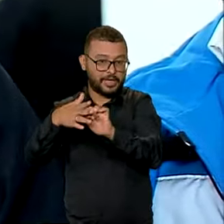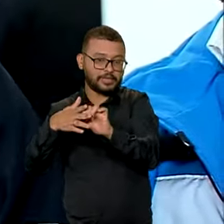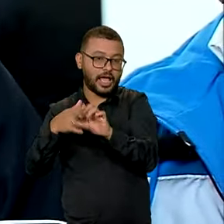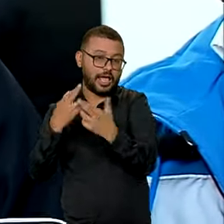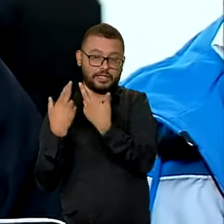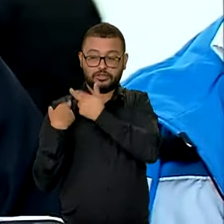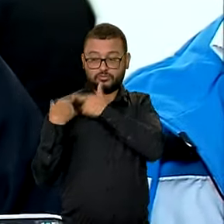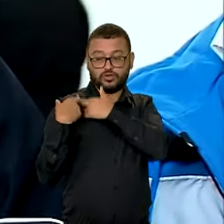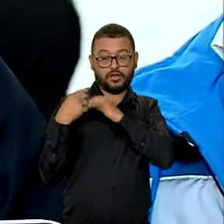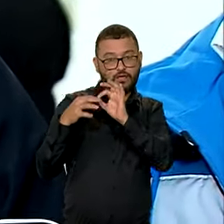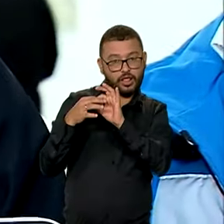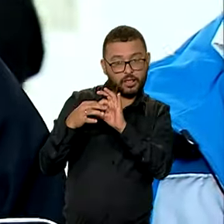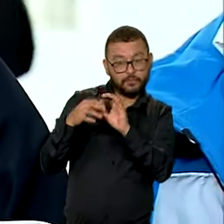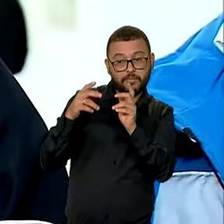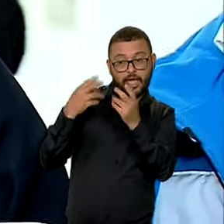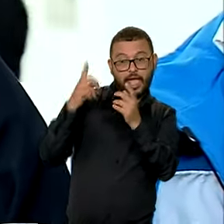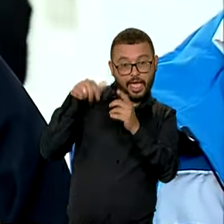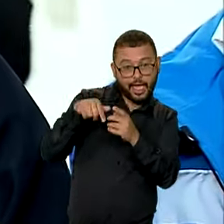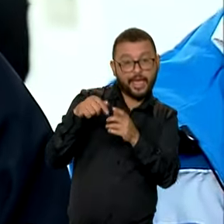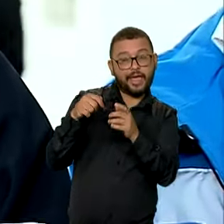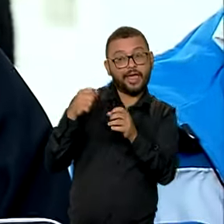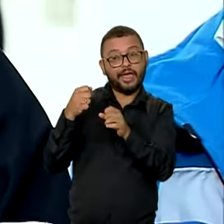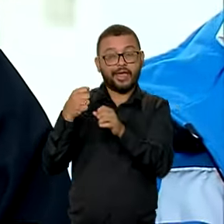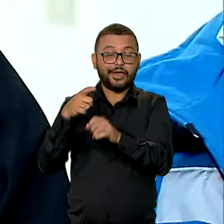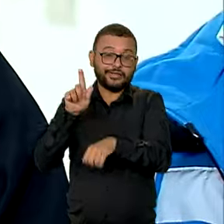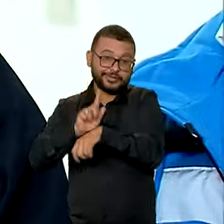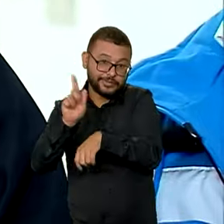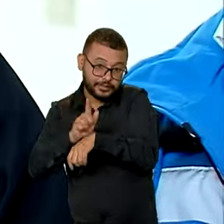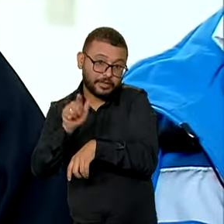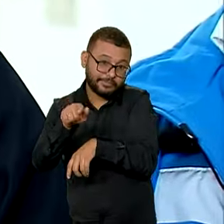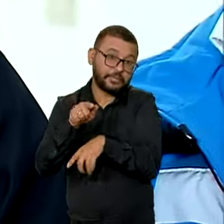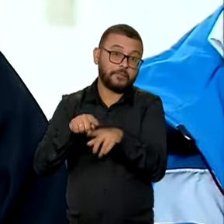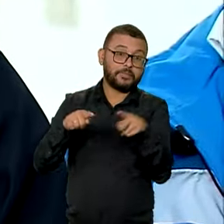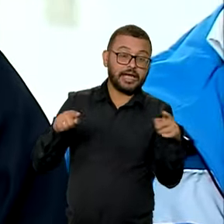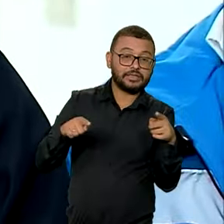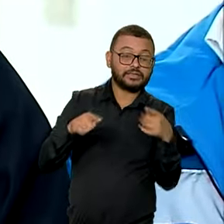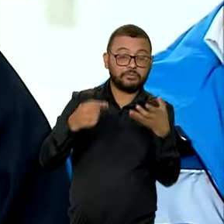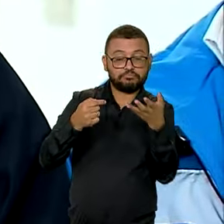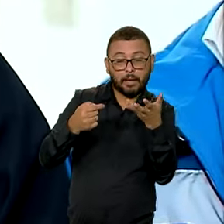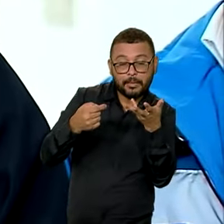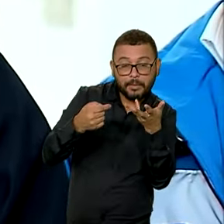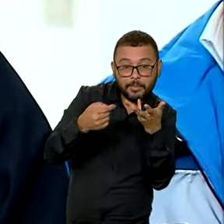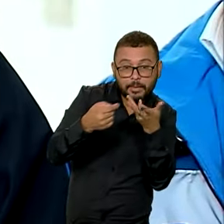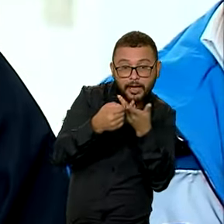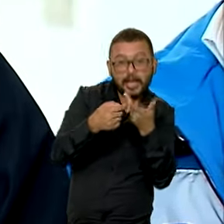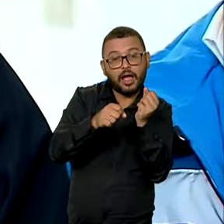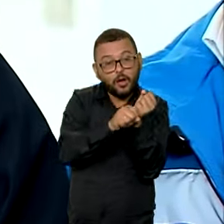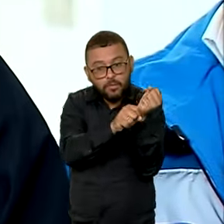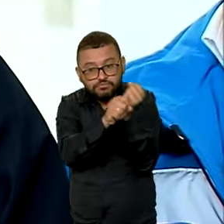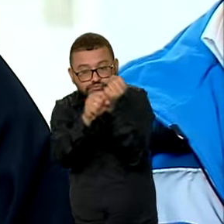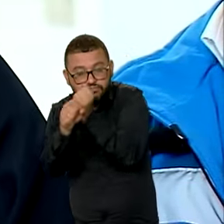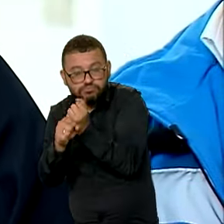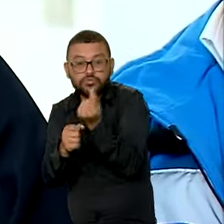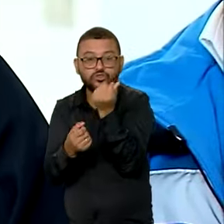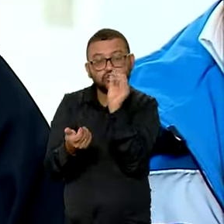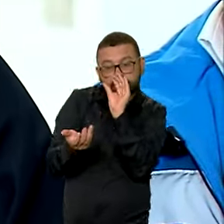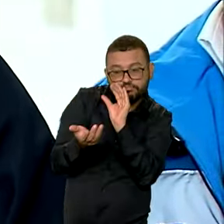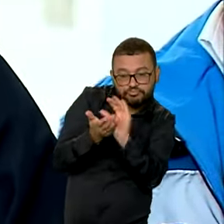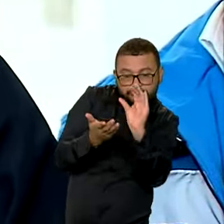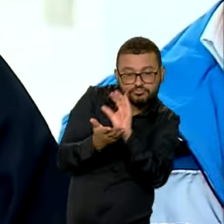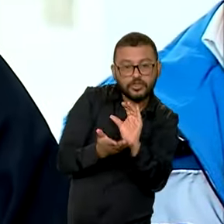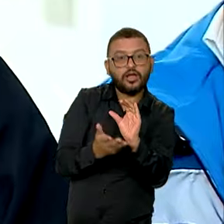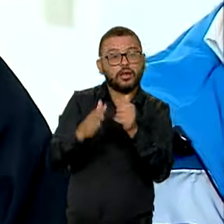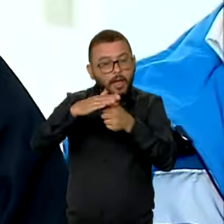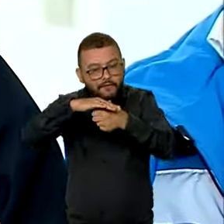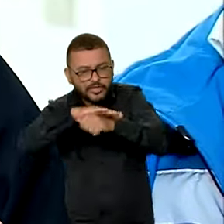concessionária tem a responsabilidade pela gestão, mas um conjunto de obras, de investimentos, de